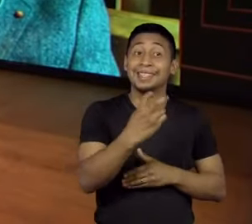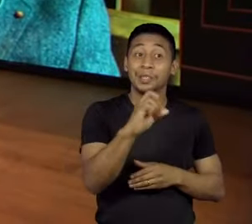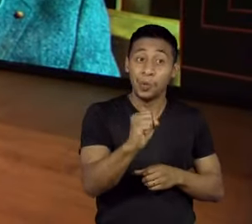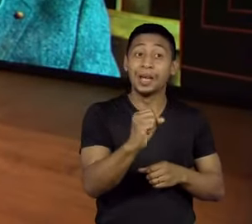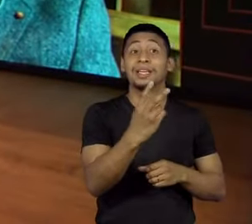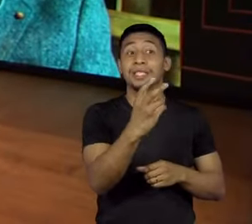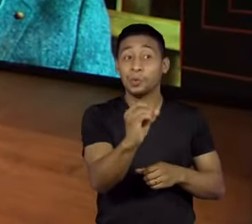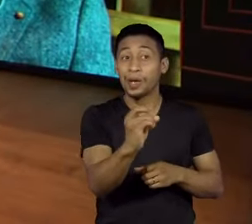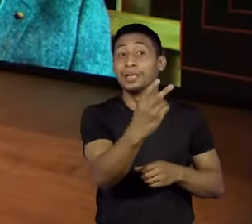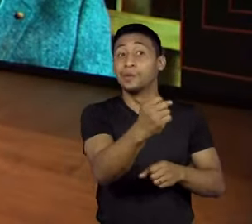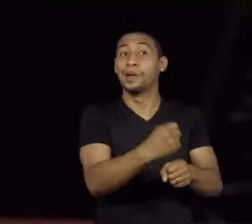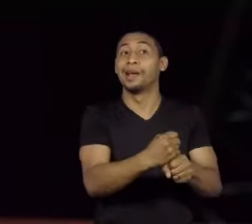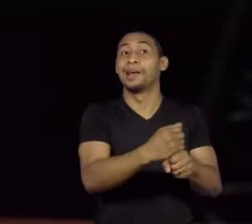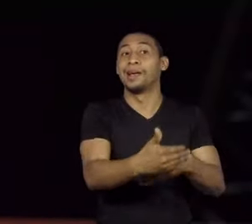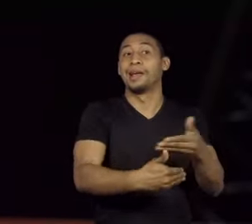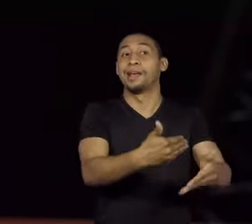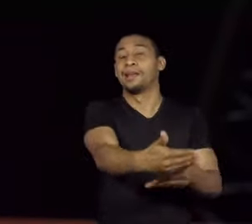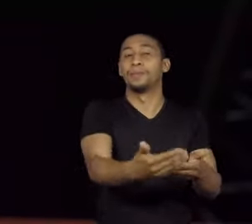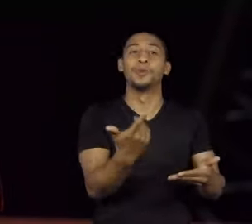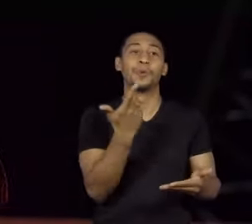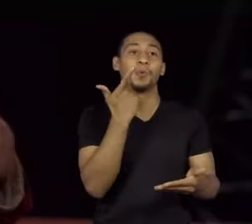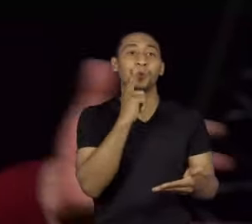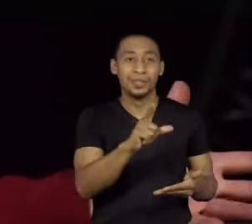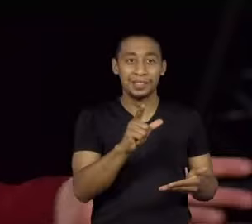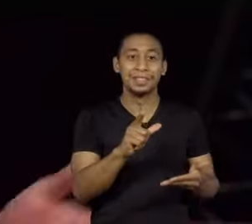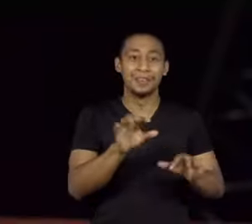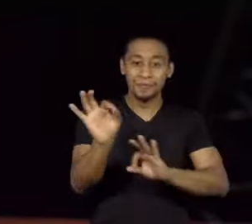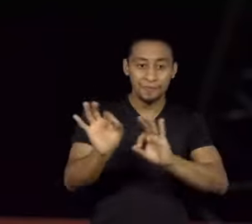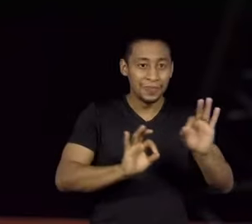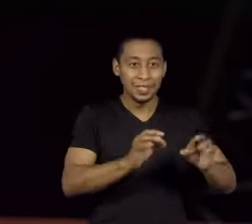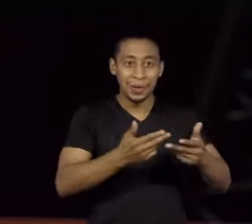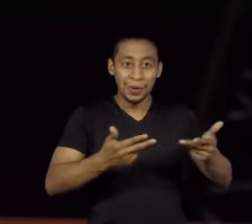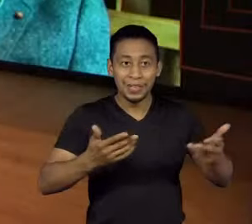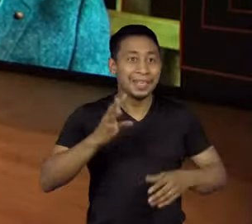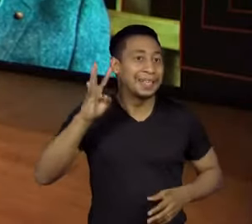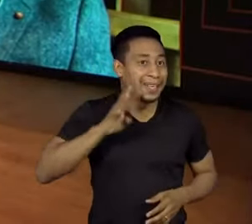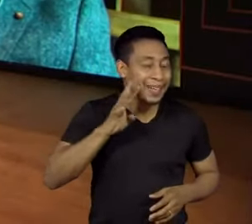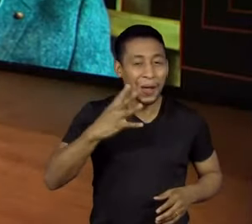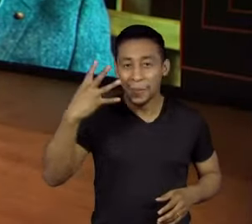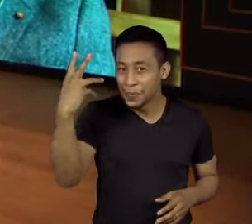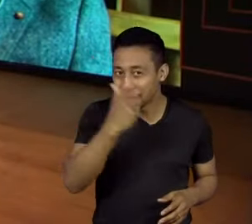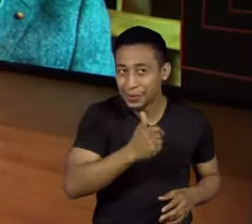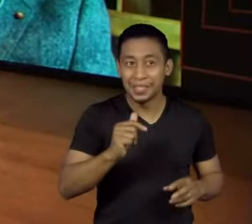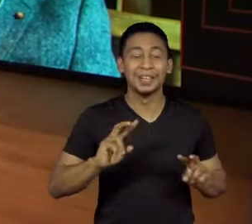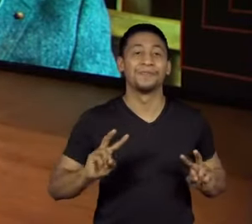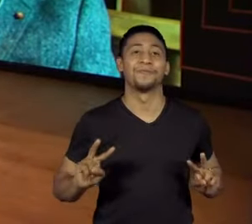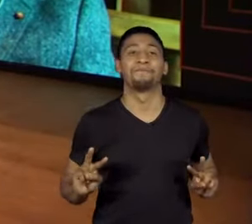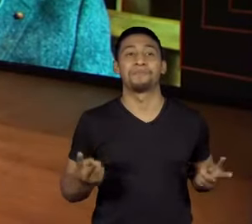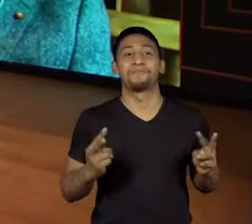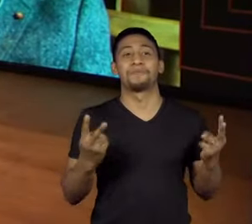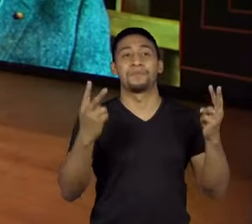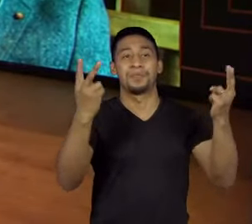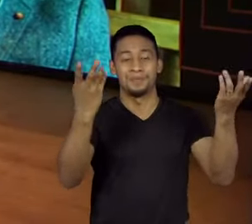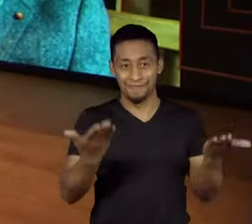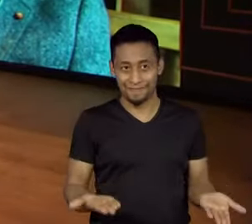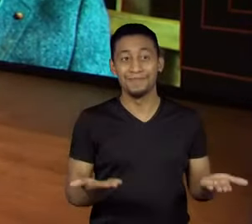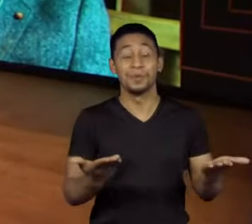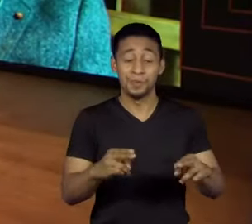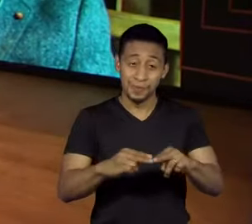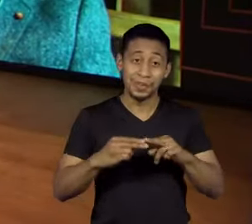e mais 50 anos para que você consiga realizar essas coisas legais, importantes, bonitas, vitoriosas, em nome da